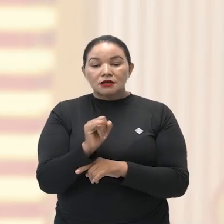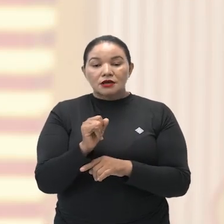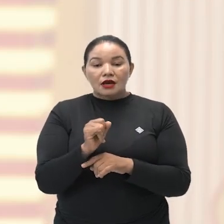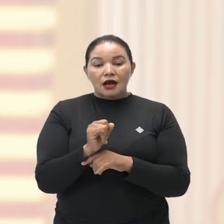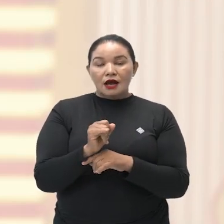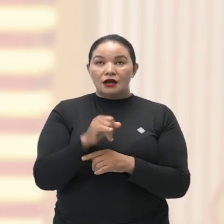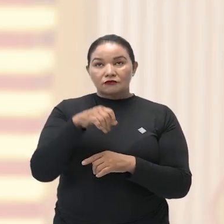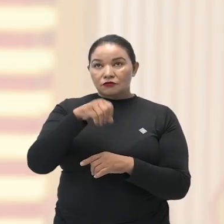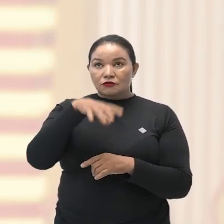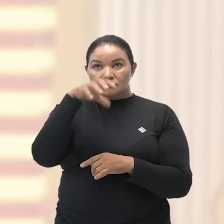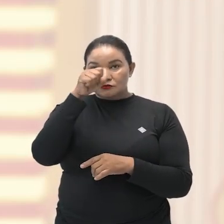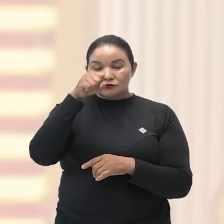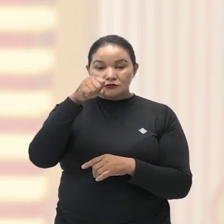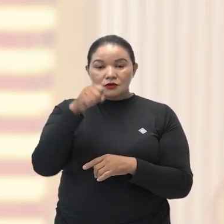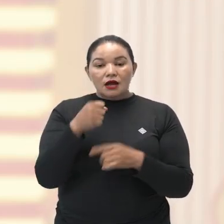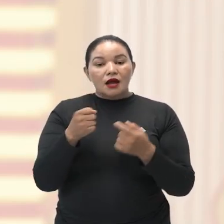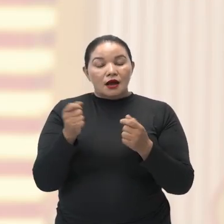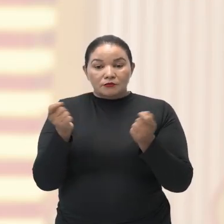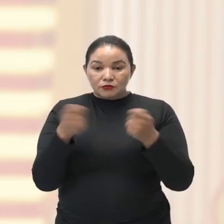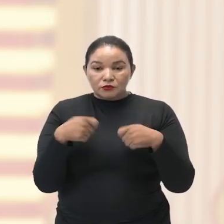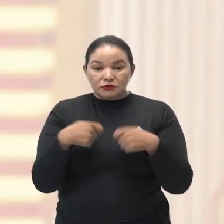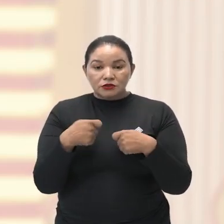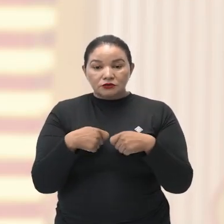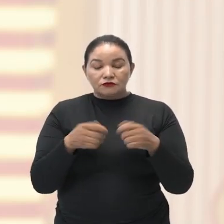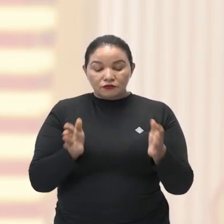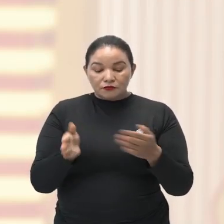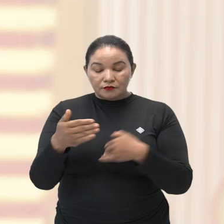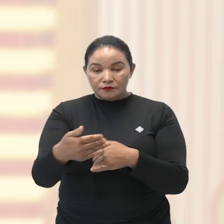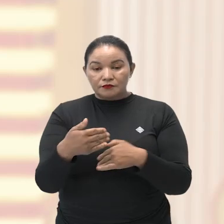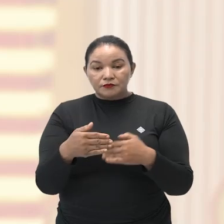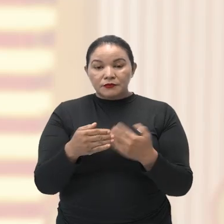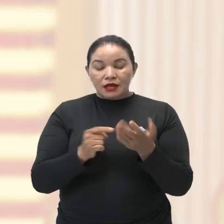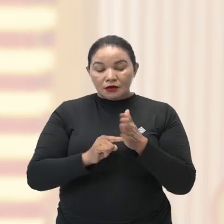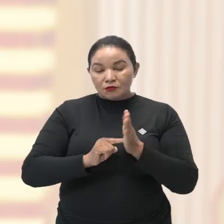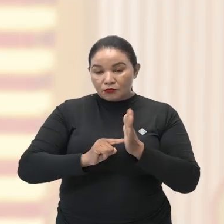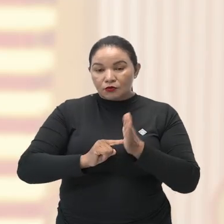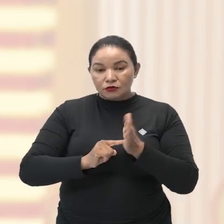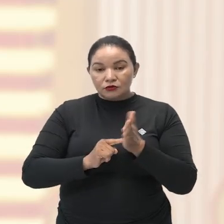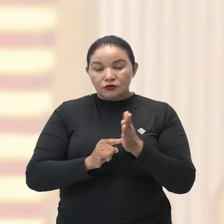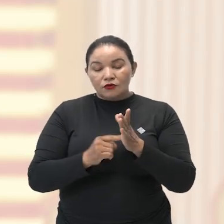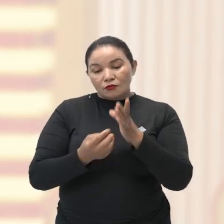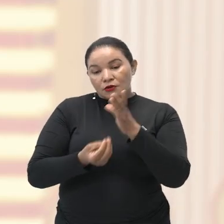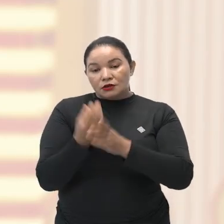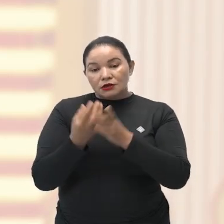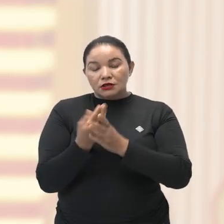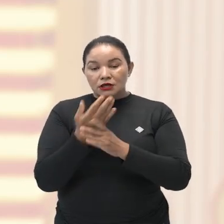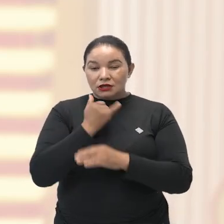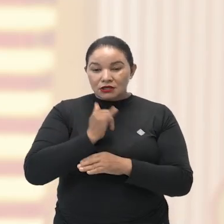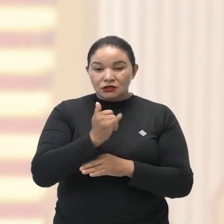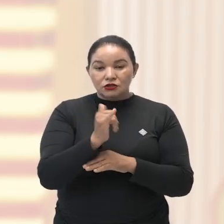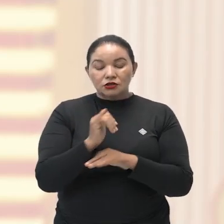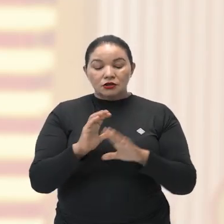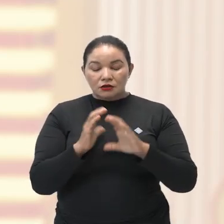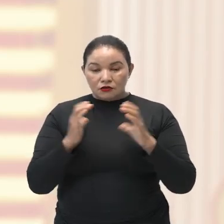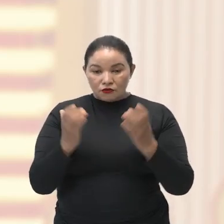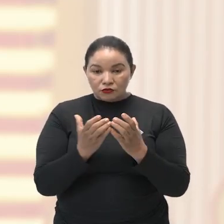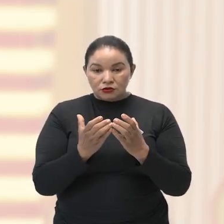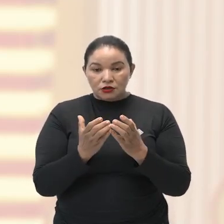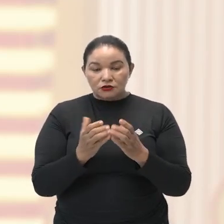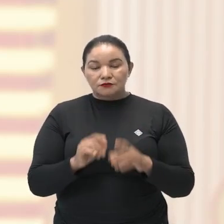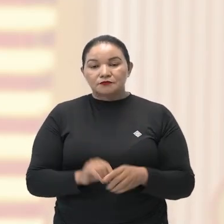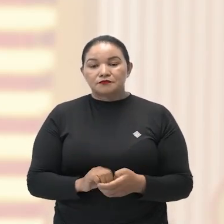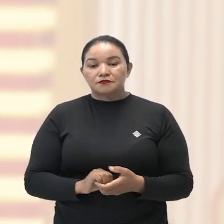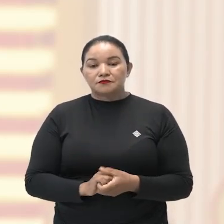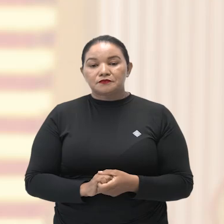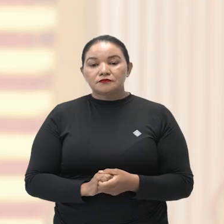ligar ali aquele transformador, né, para que você tenha energia aí na sua comunidade. Outra